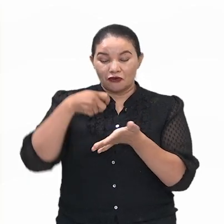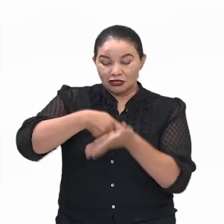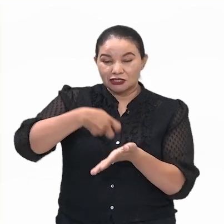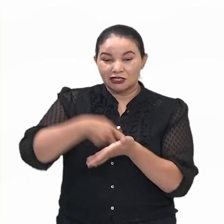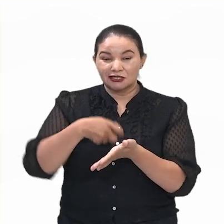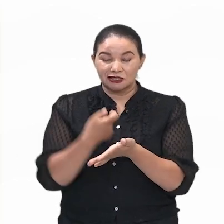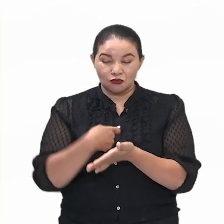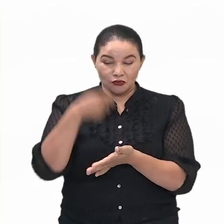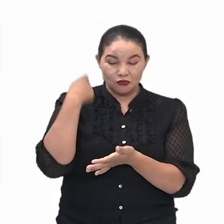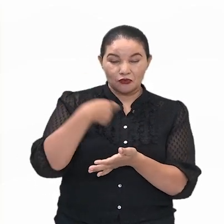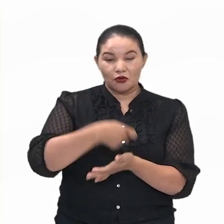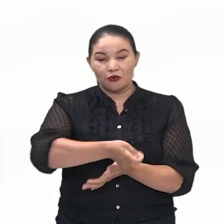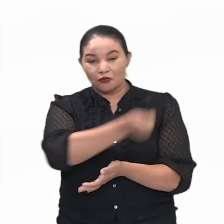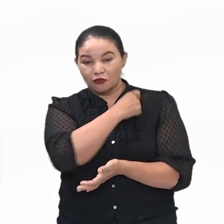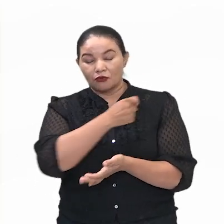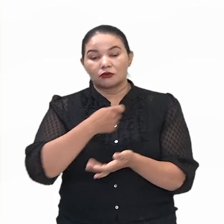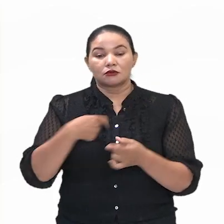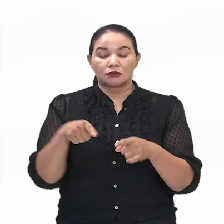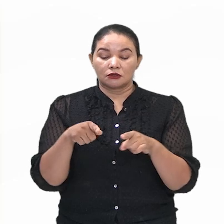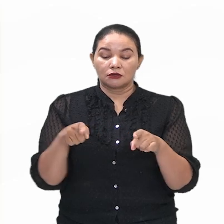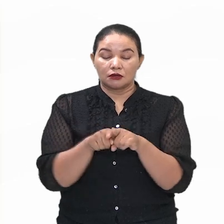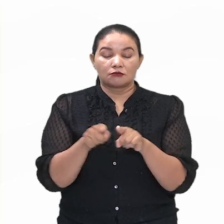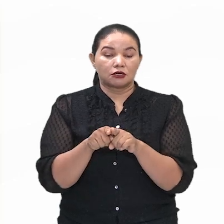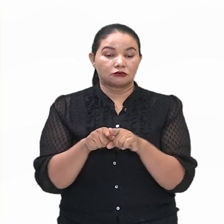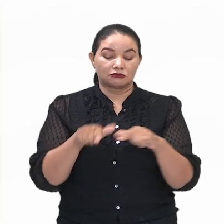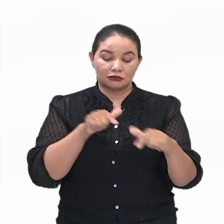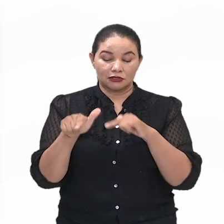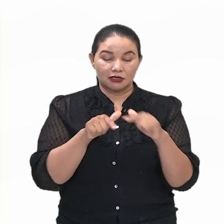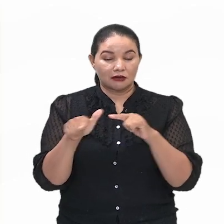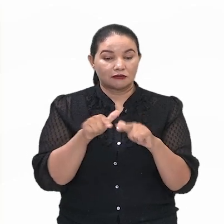do trabalho exaustivo, certo?